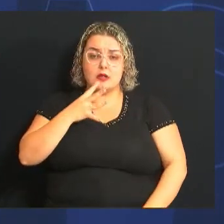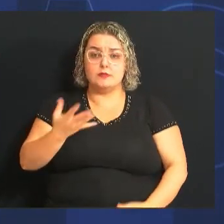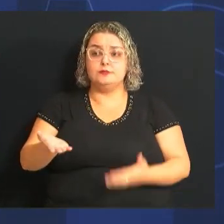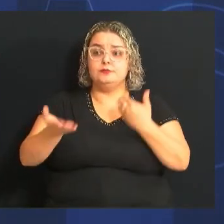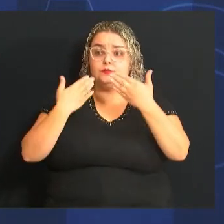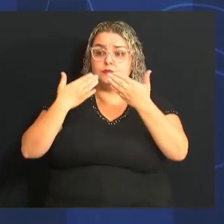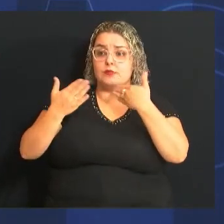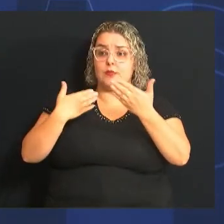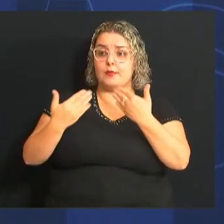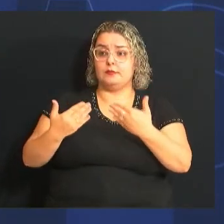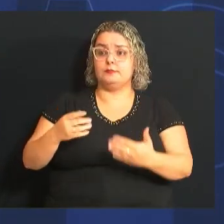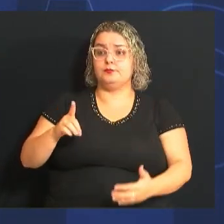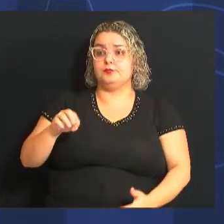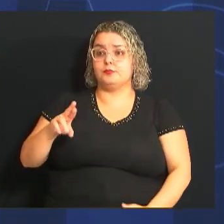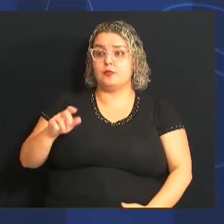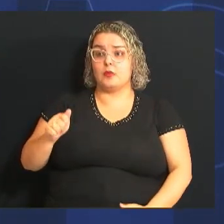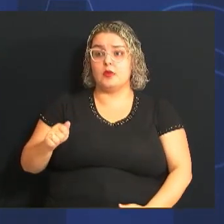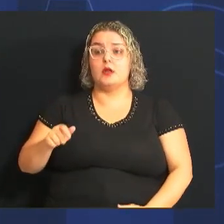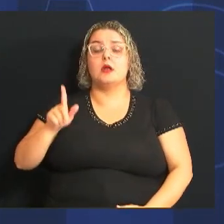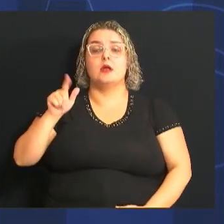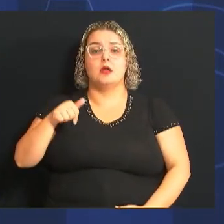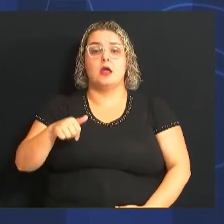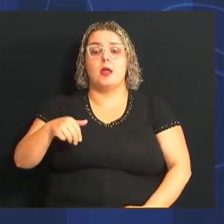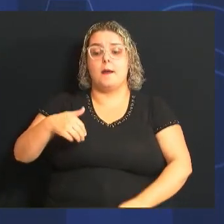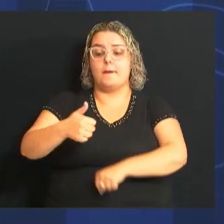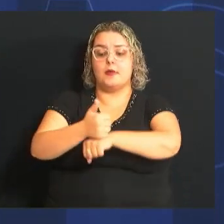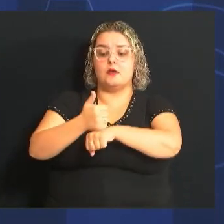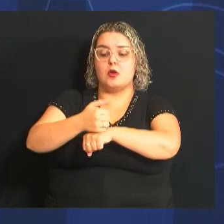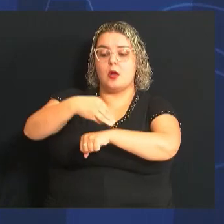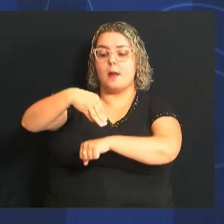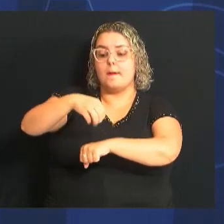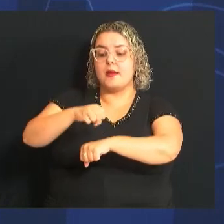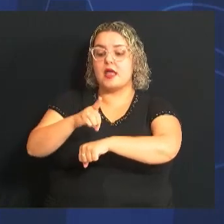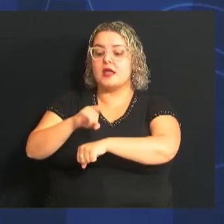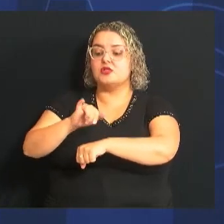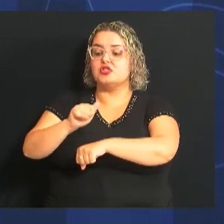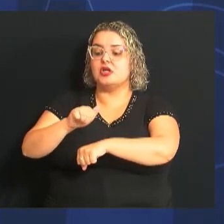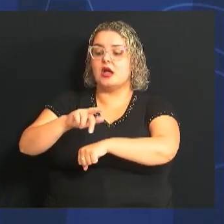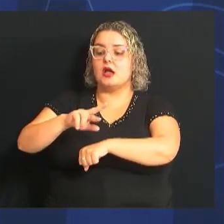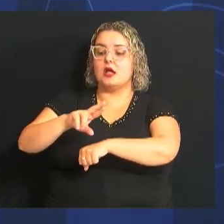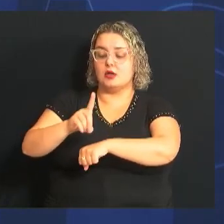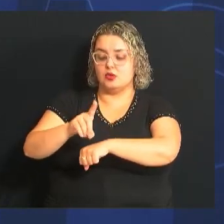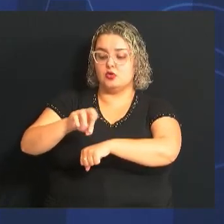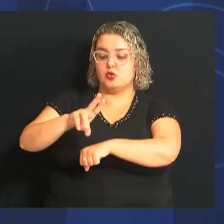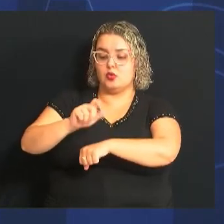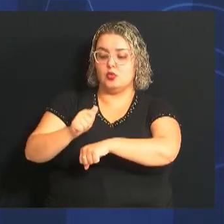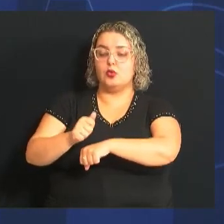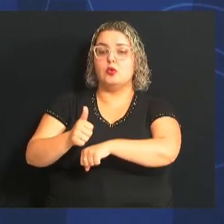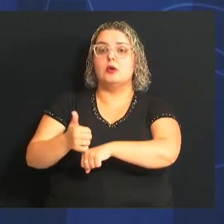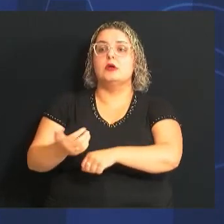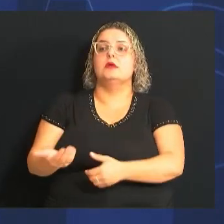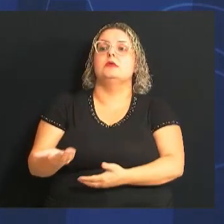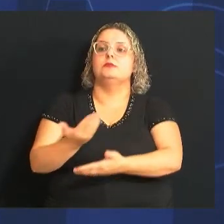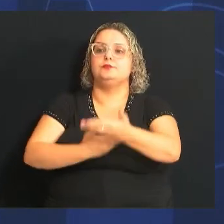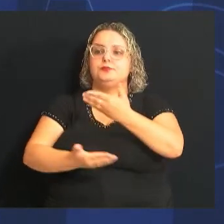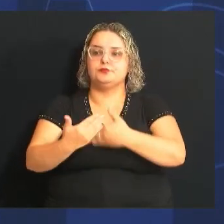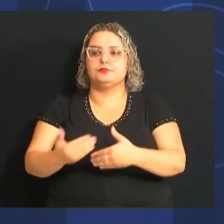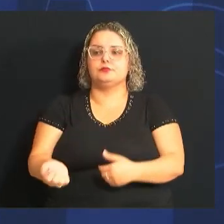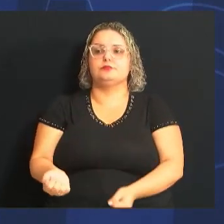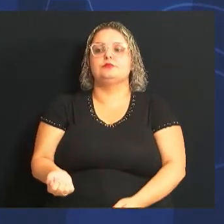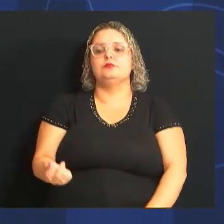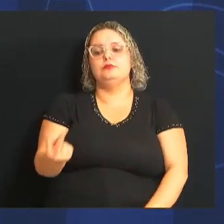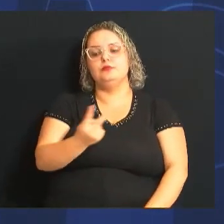a Dora Awad, ela que é mediadora de conflitos entre casais, fundadora do aplicativo Os